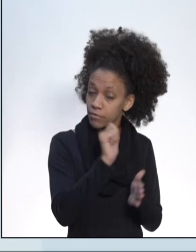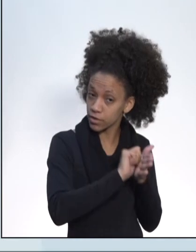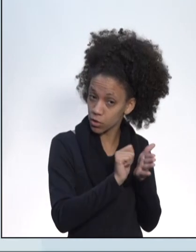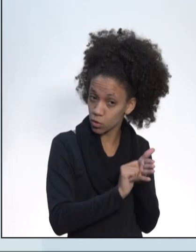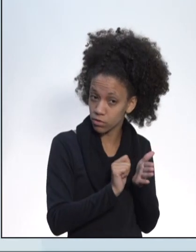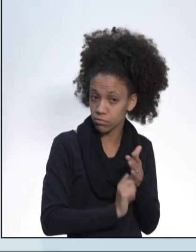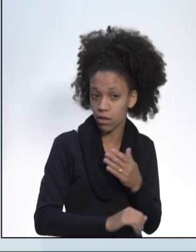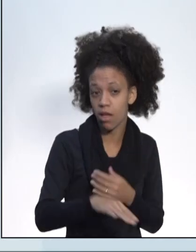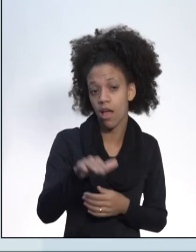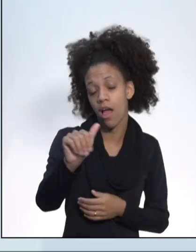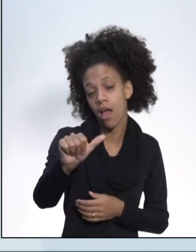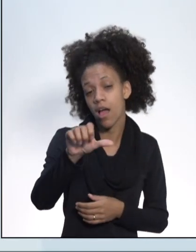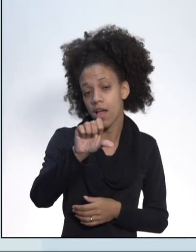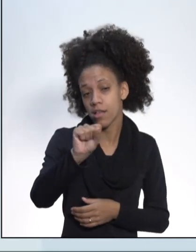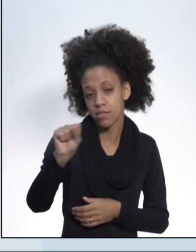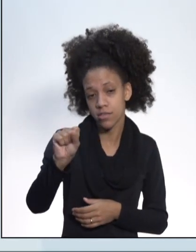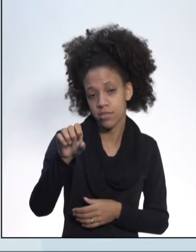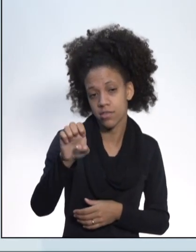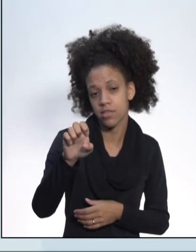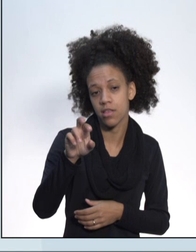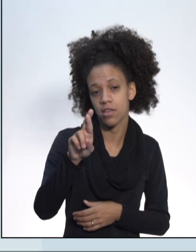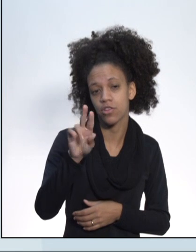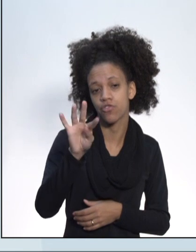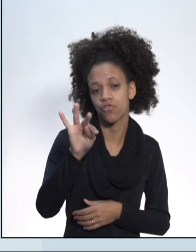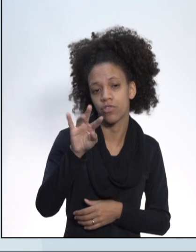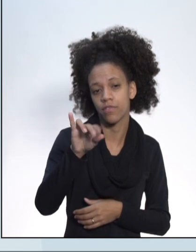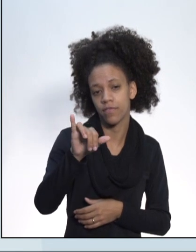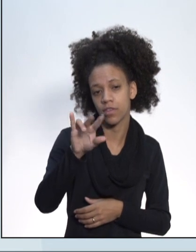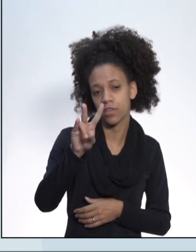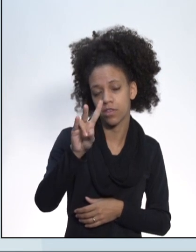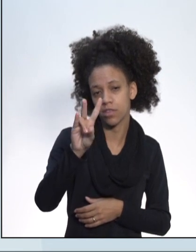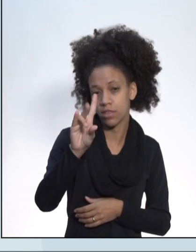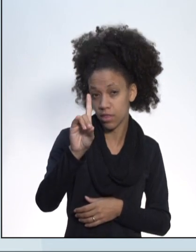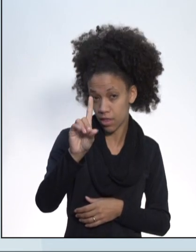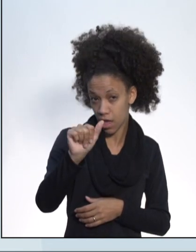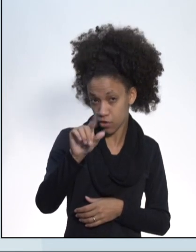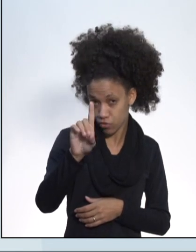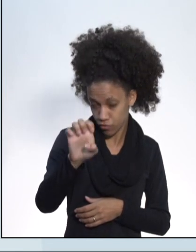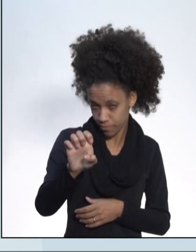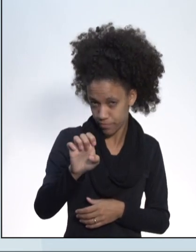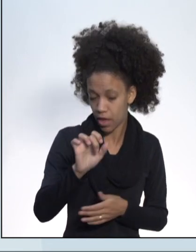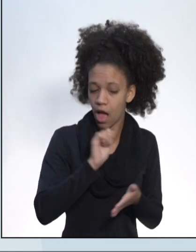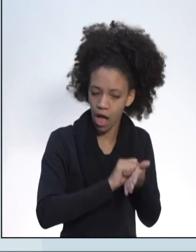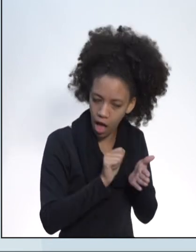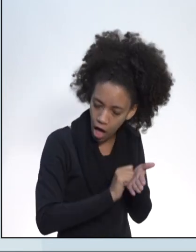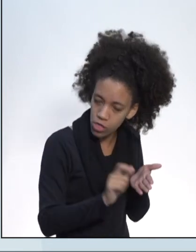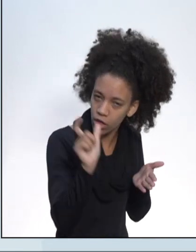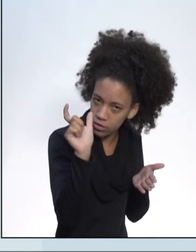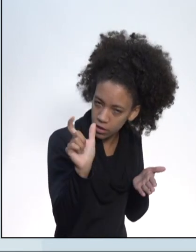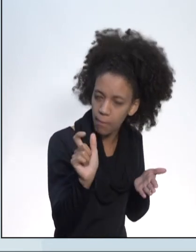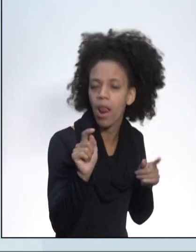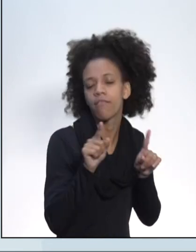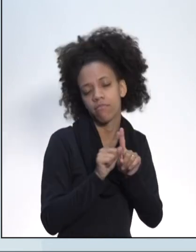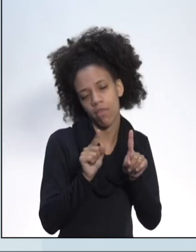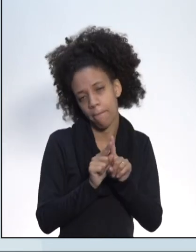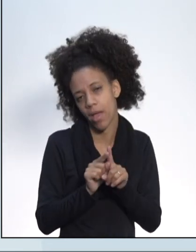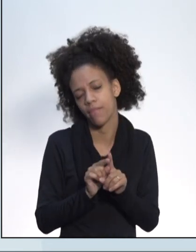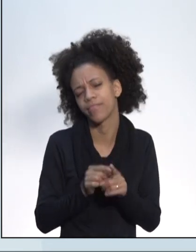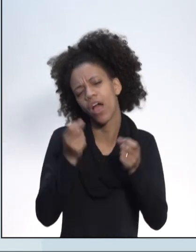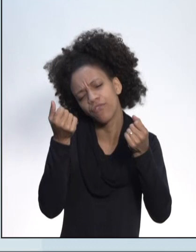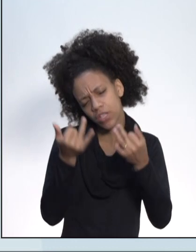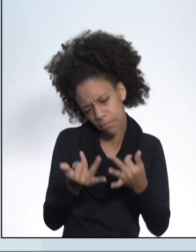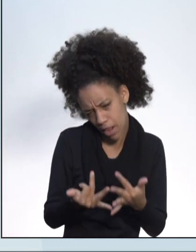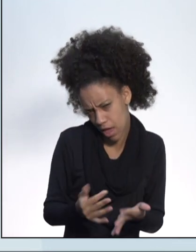é assertividade. Essa palavra vocês anotem no caderno também. E eu vou explicar